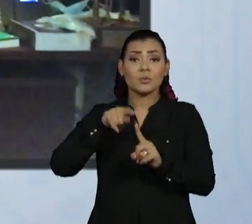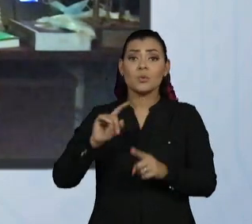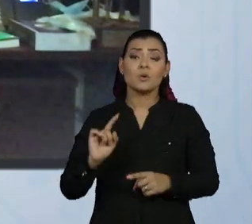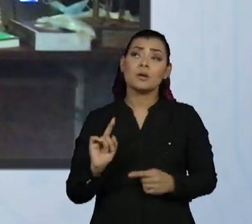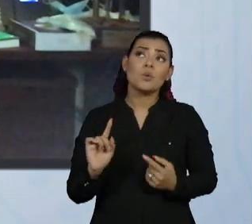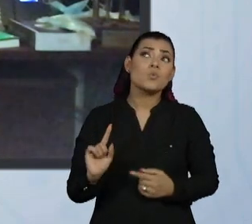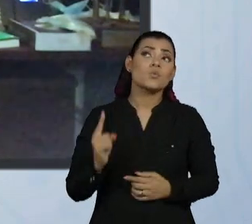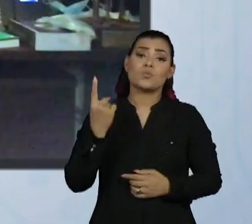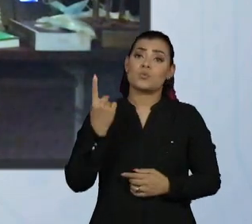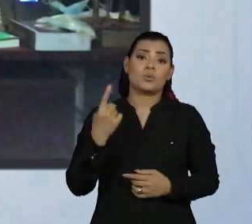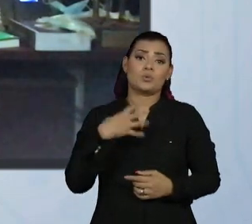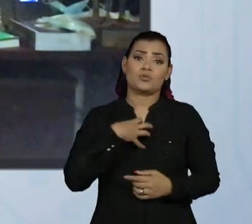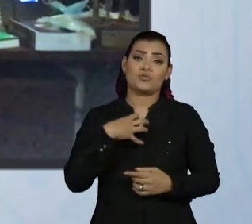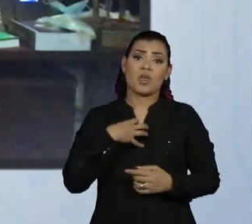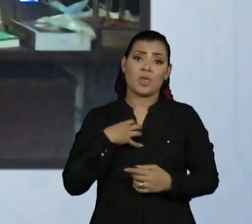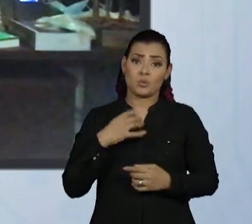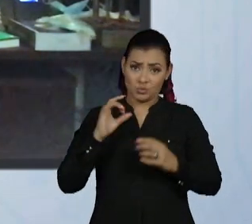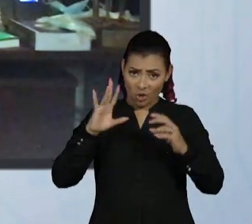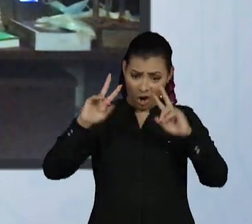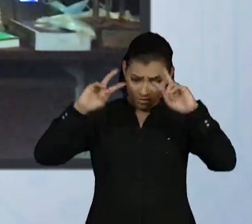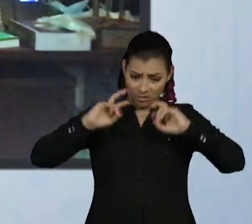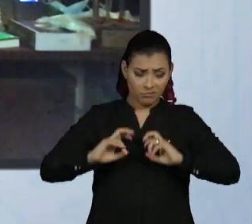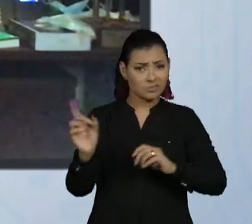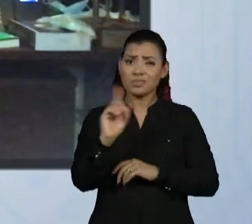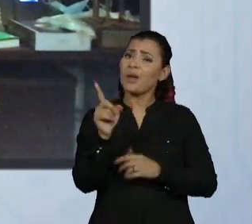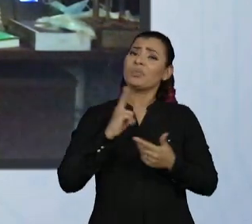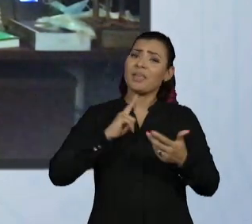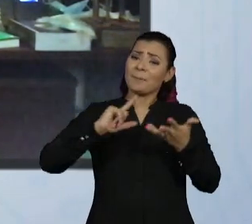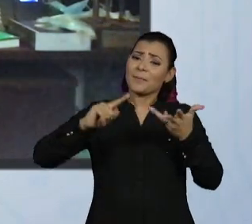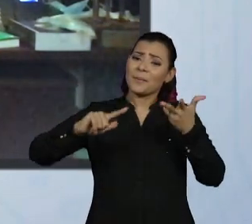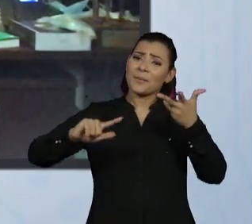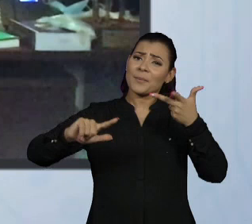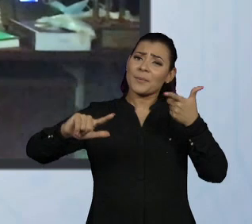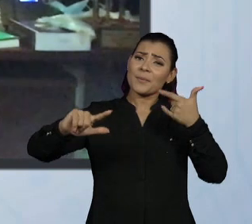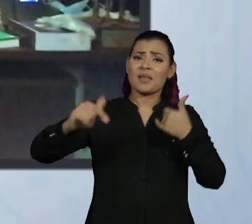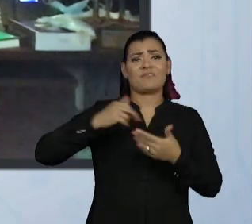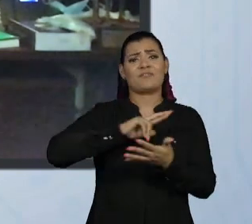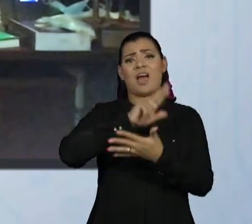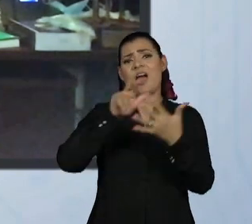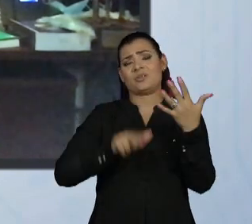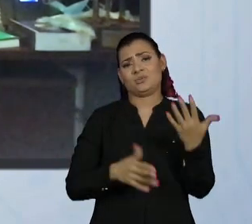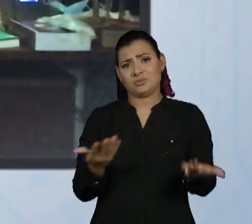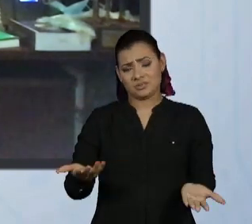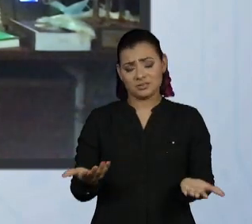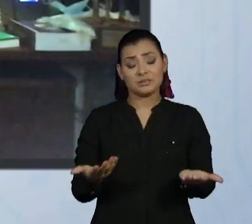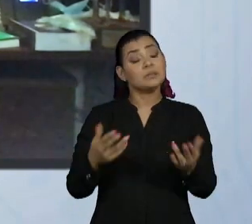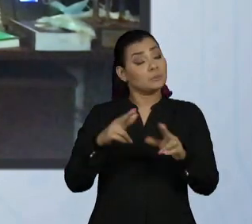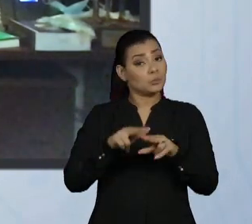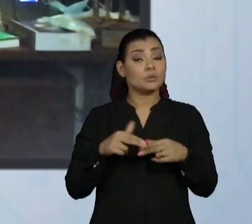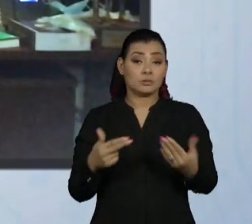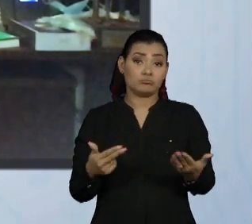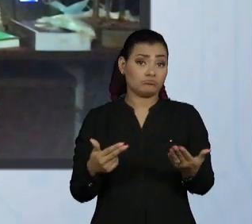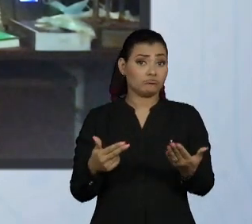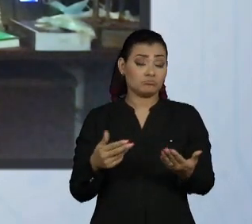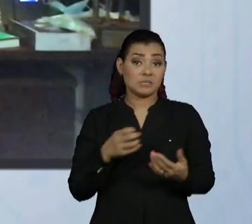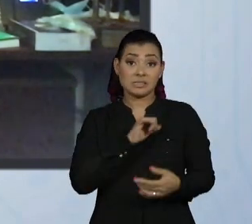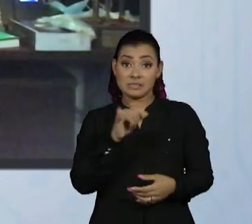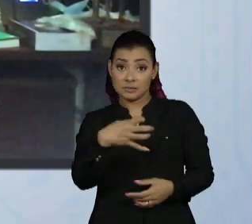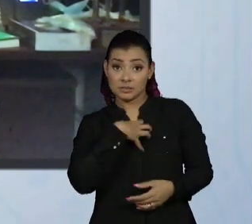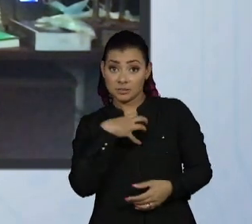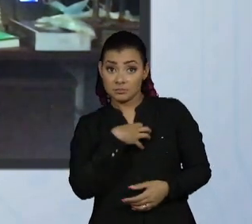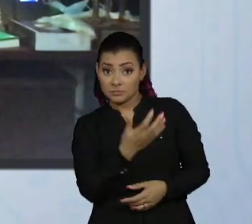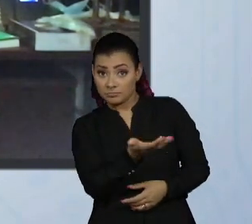de múltiplos sintomas e pode simplesmente não estar presente. Evidentemente, quem se